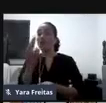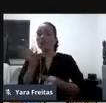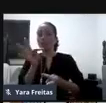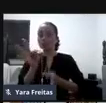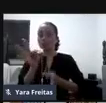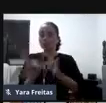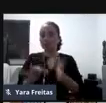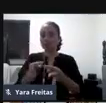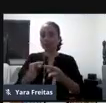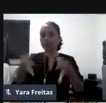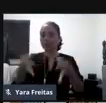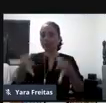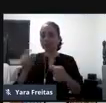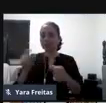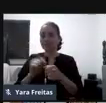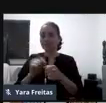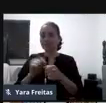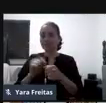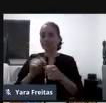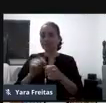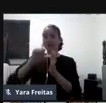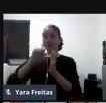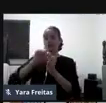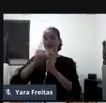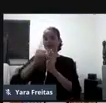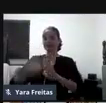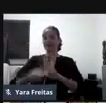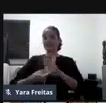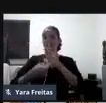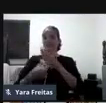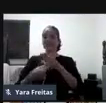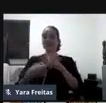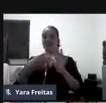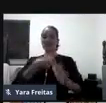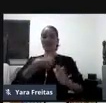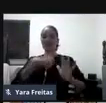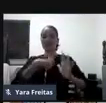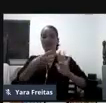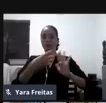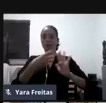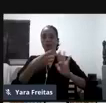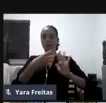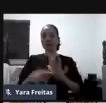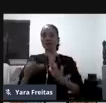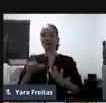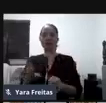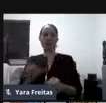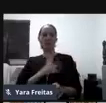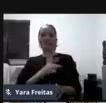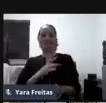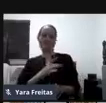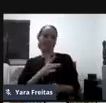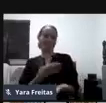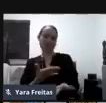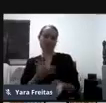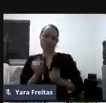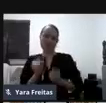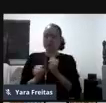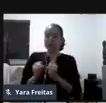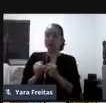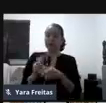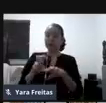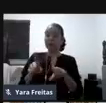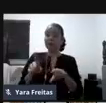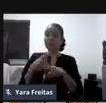feito antes do aparecimento dos sintomas, a gente só vai se desesperar, né? E a presença das placas